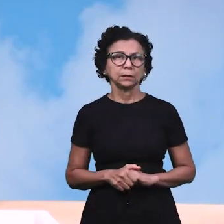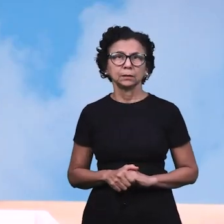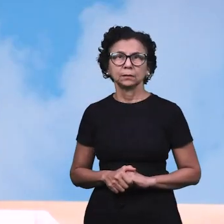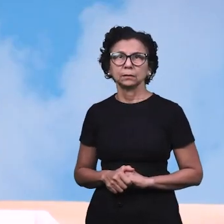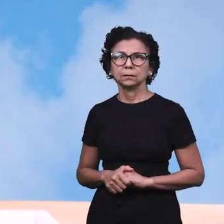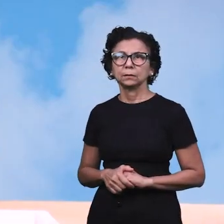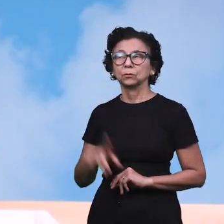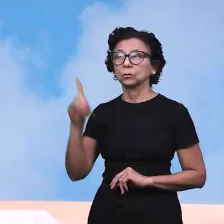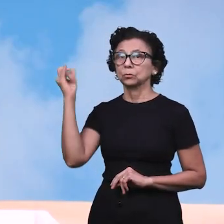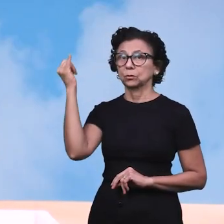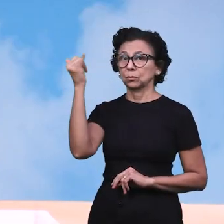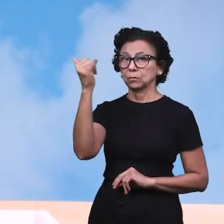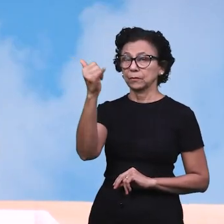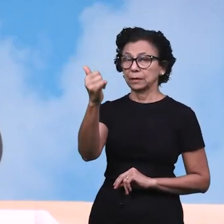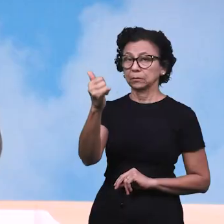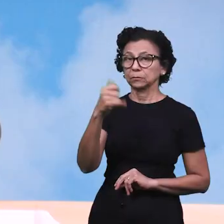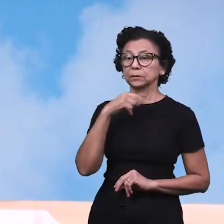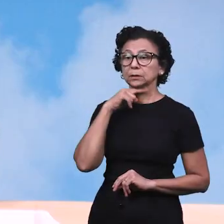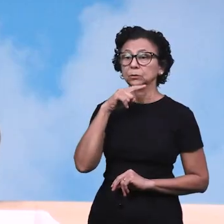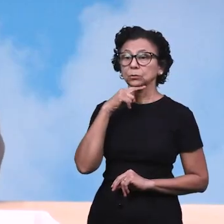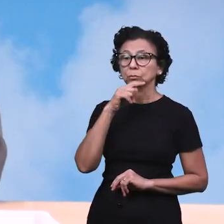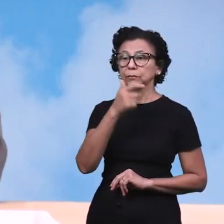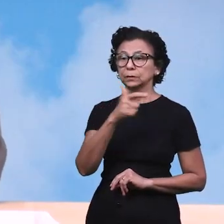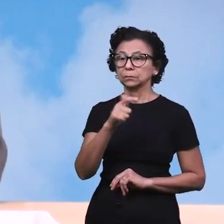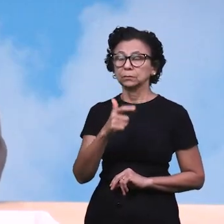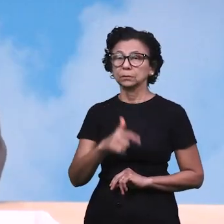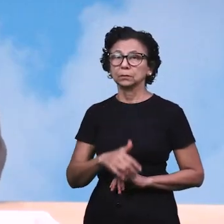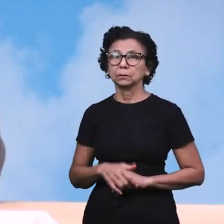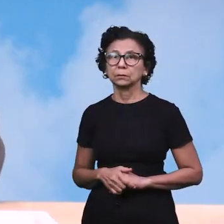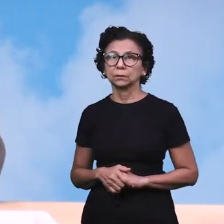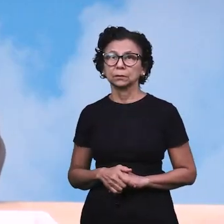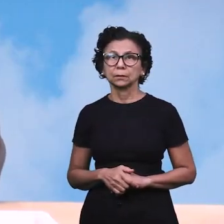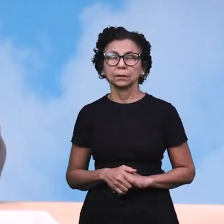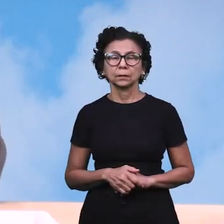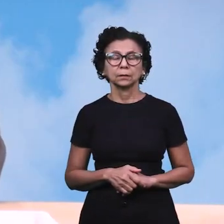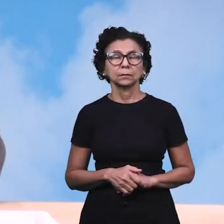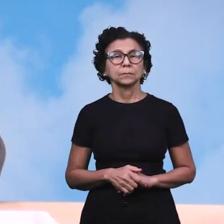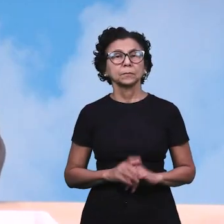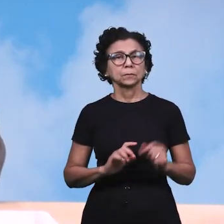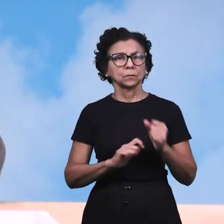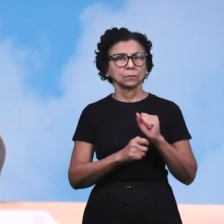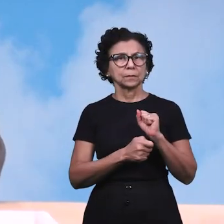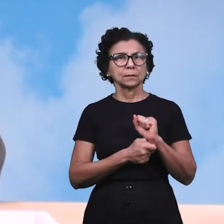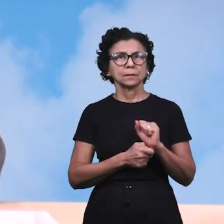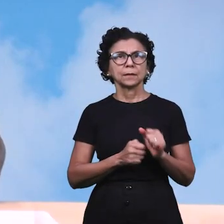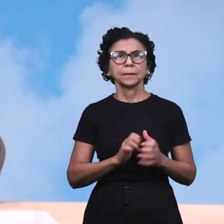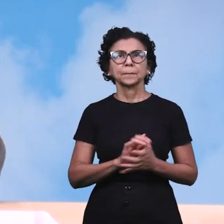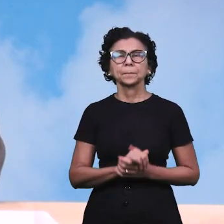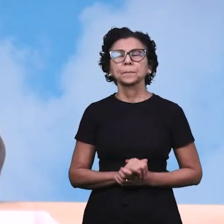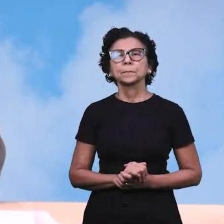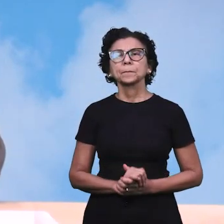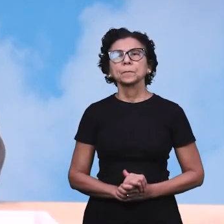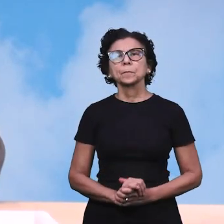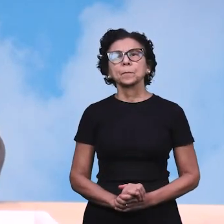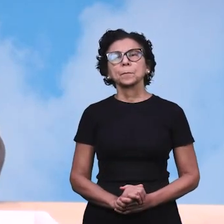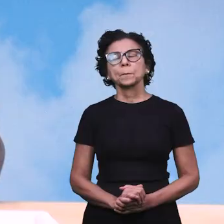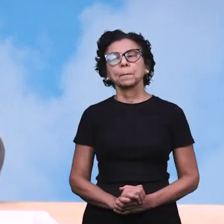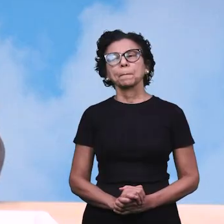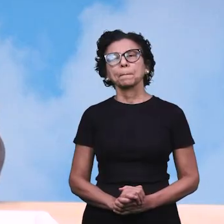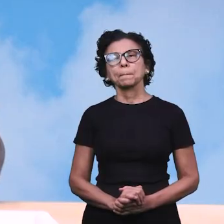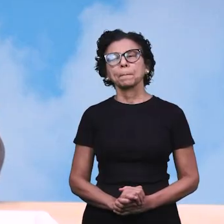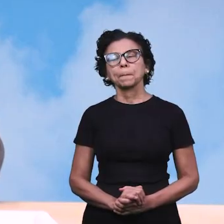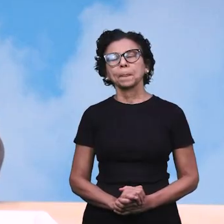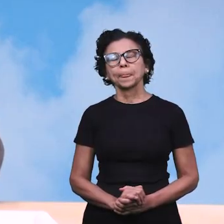foi Deus. Tem um segredo. Agora, não faça, irmãos, os irmãos que entendem de igreja corpo,